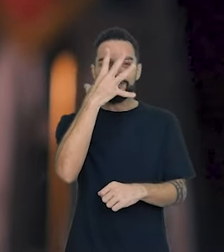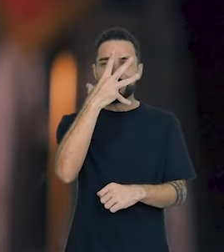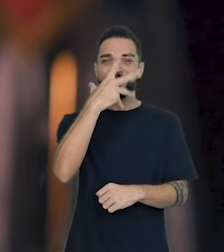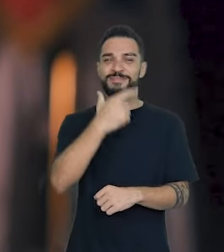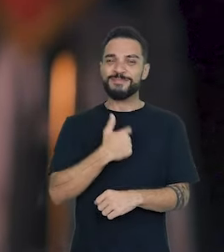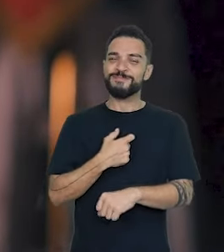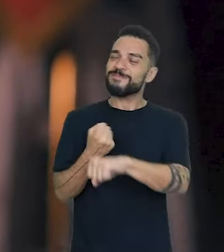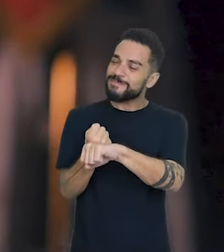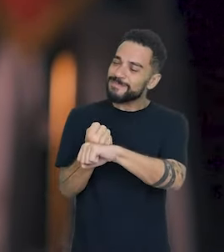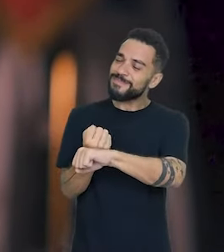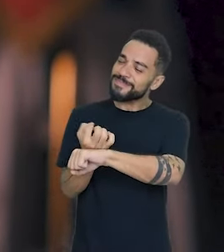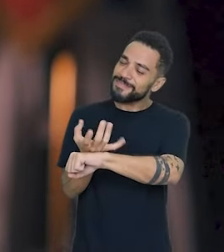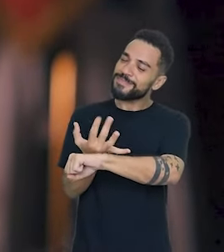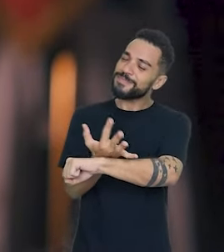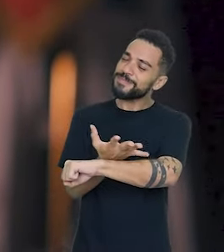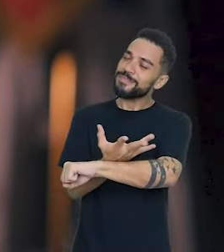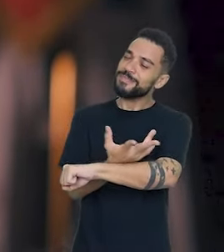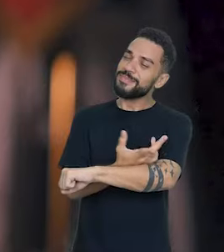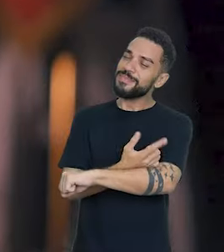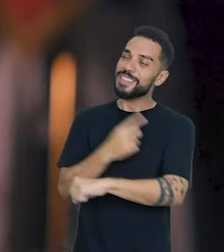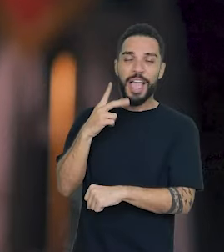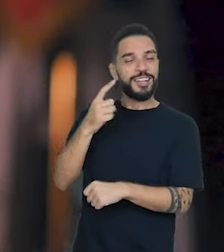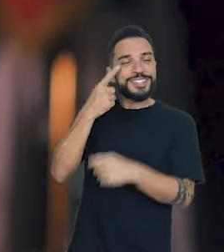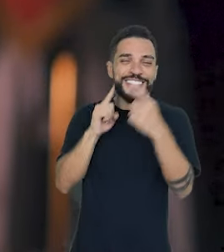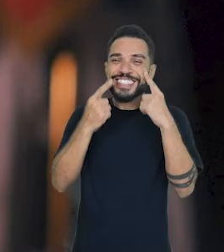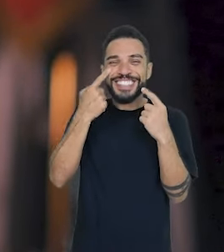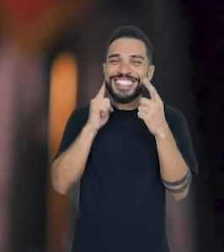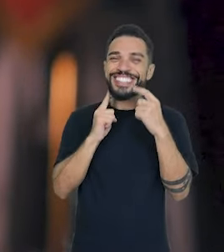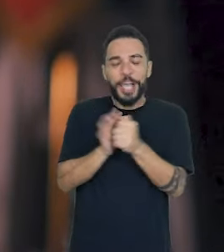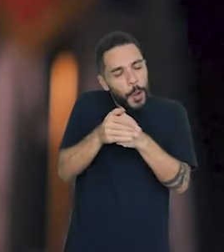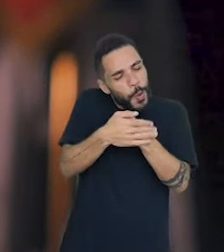que eu, nossa, larguei eles aqui para chorar lá em cima.